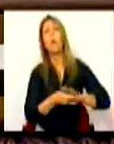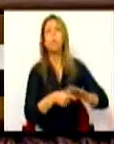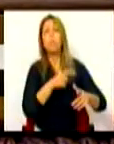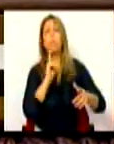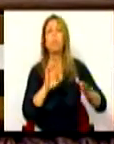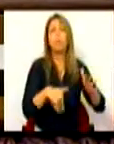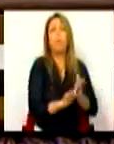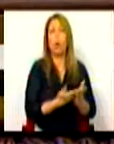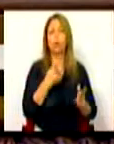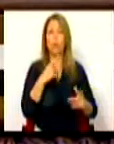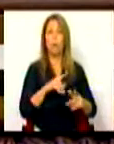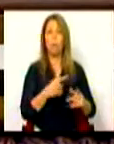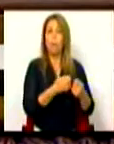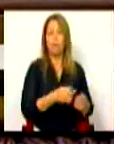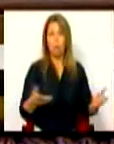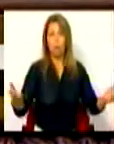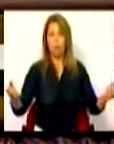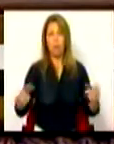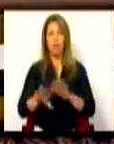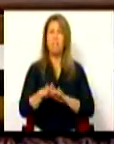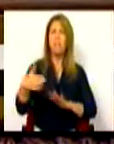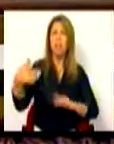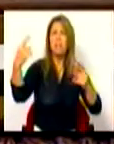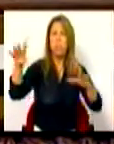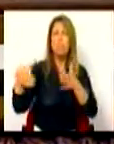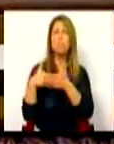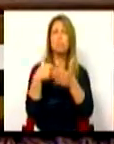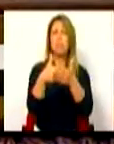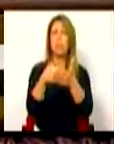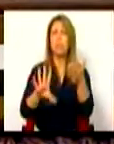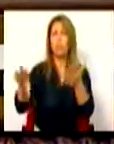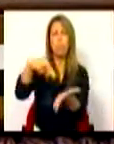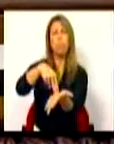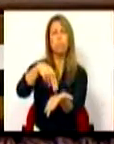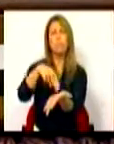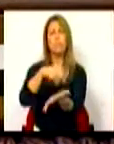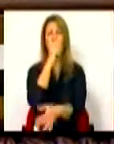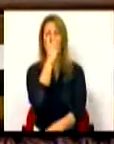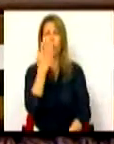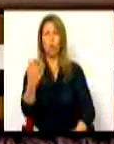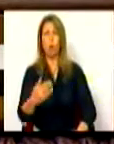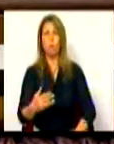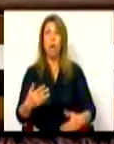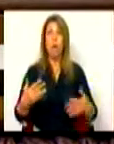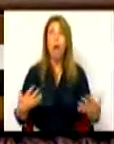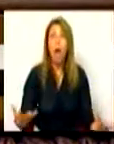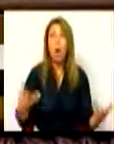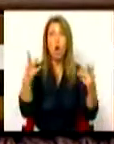uma posição neste processo muito curiosa. Descobriu agora a sua veia